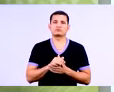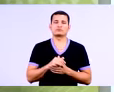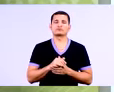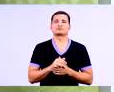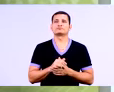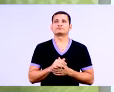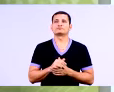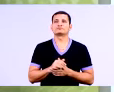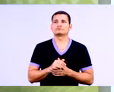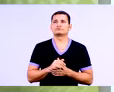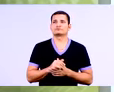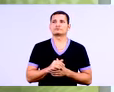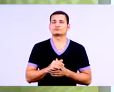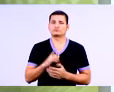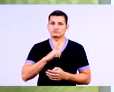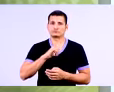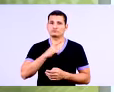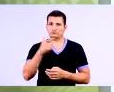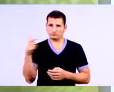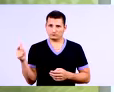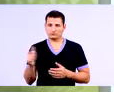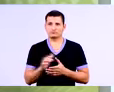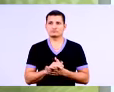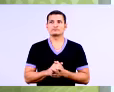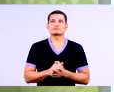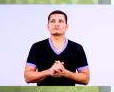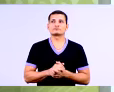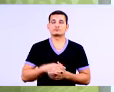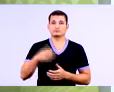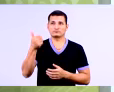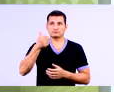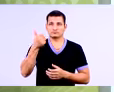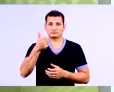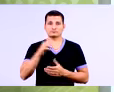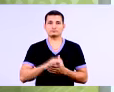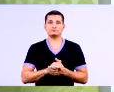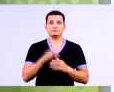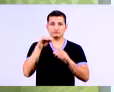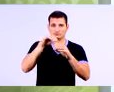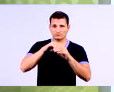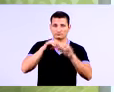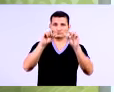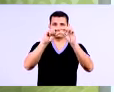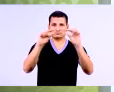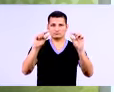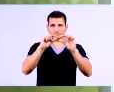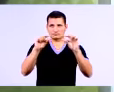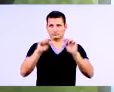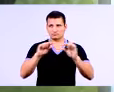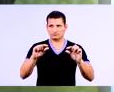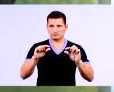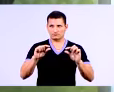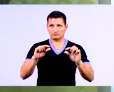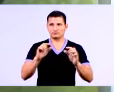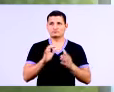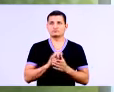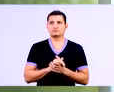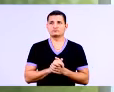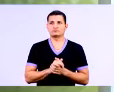outras. O primeiro item, que é dentro do formulário, nós vamos tratar sobre